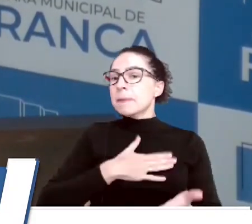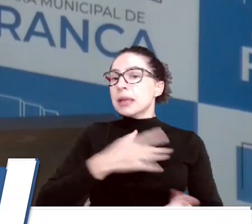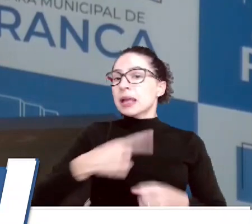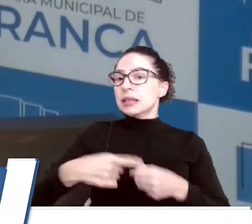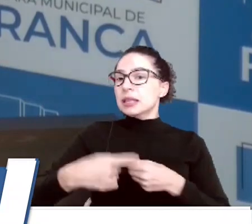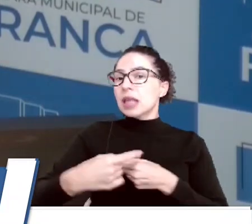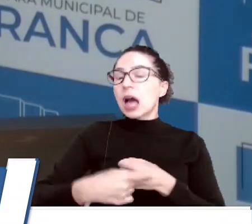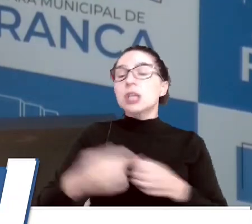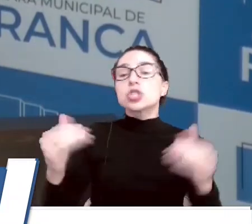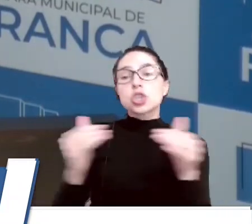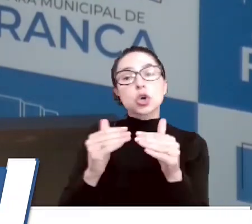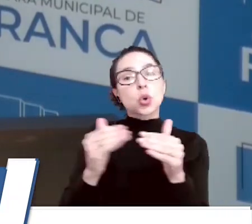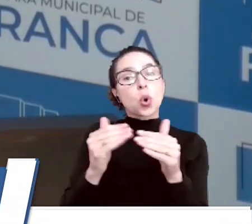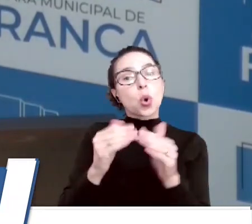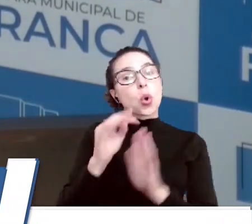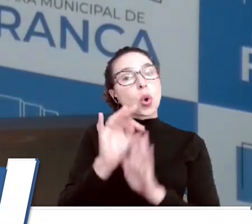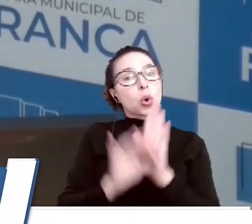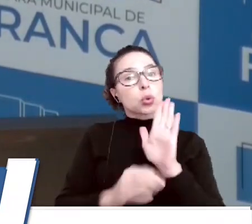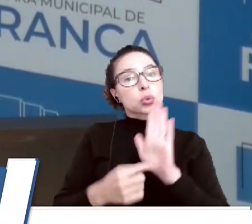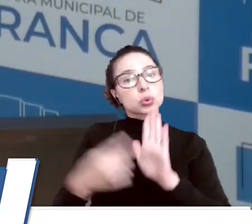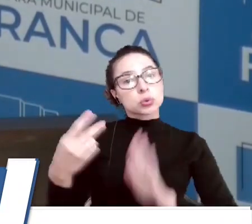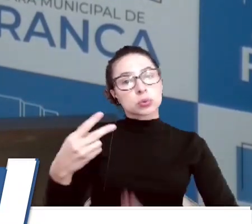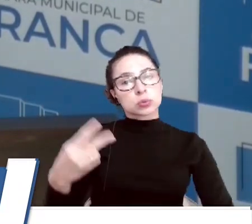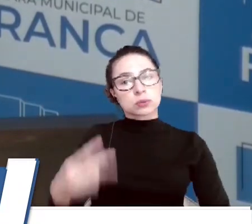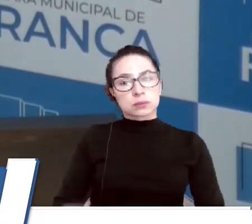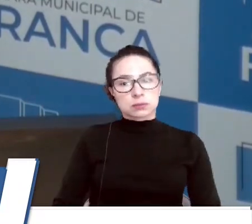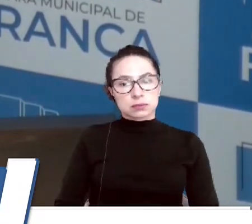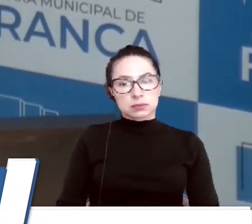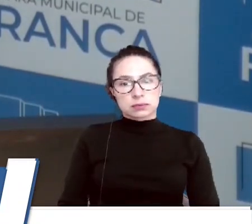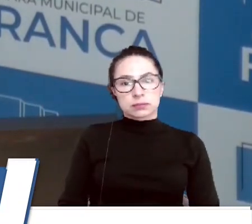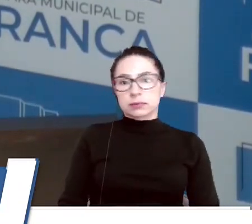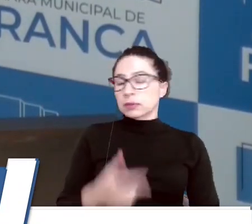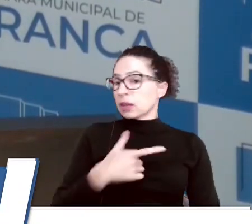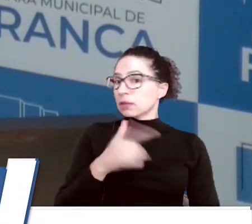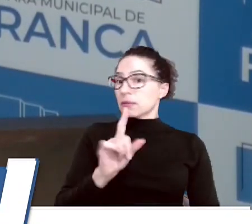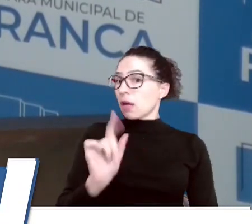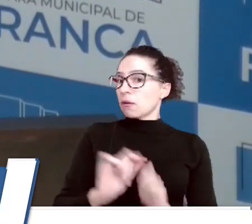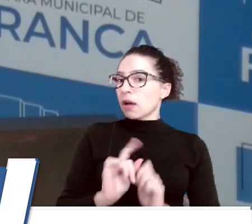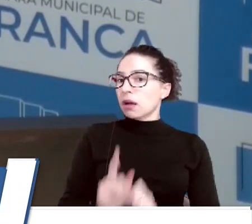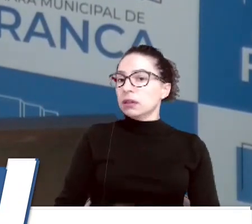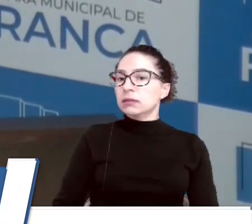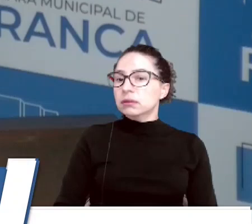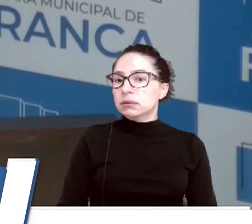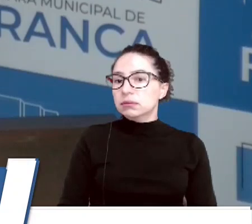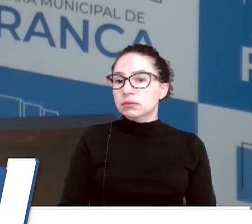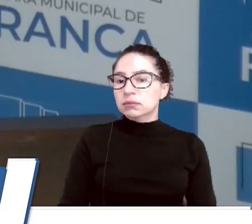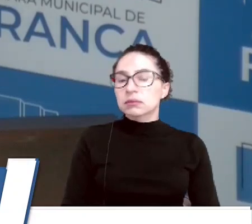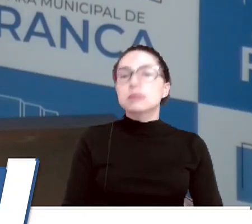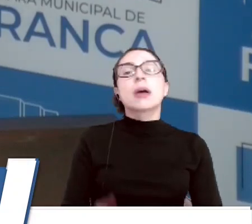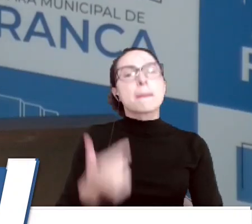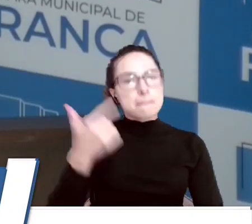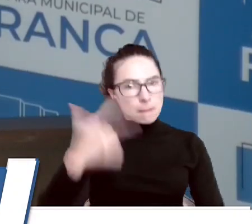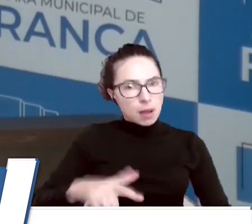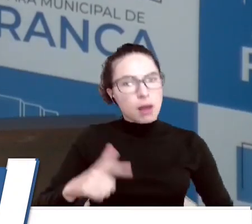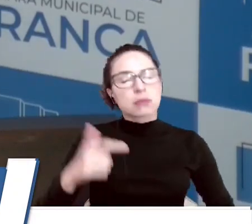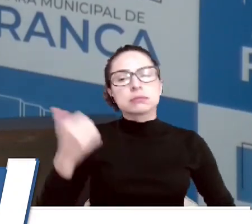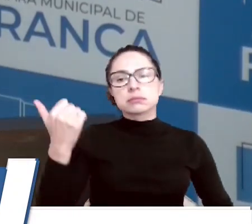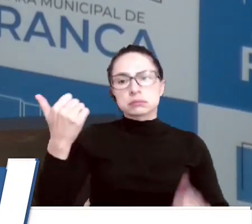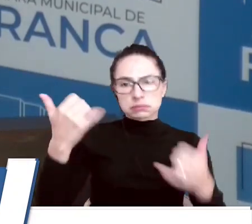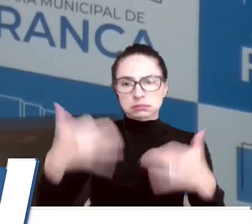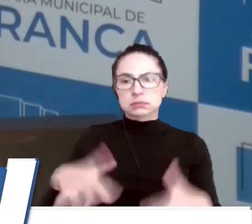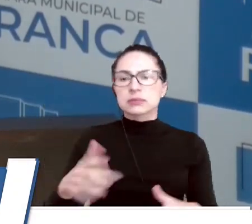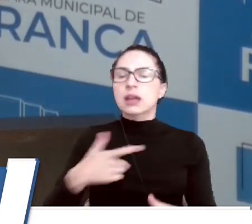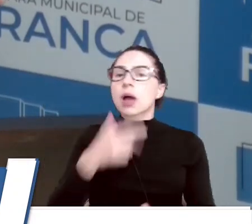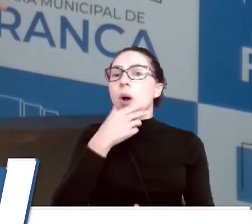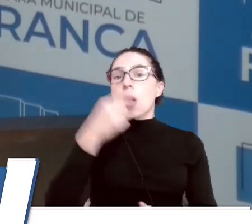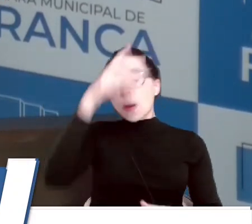e concordar com a redação do segundo. Isso não tem sido feito. Vou dizer mais. Esse